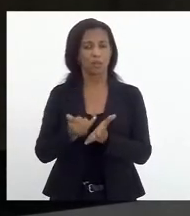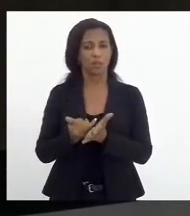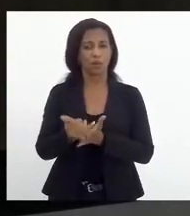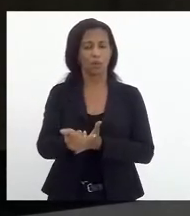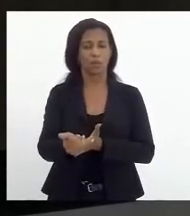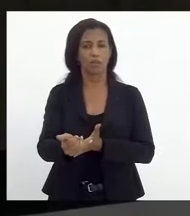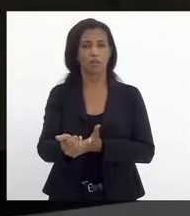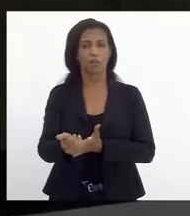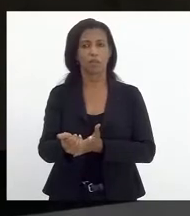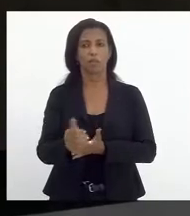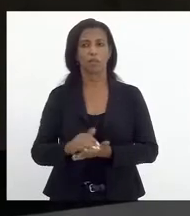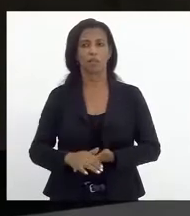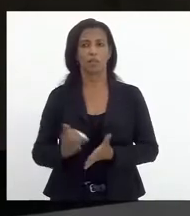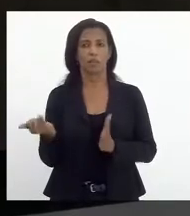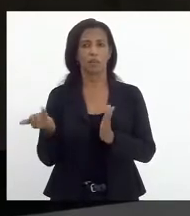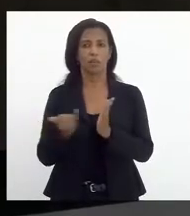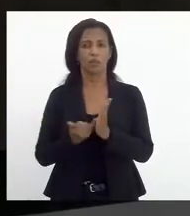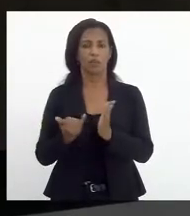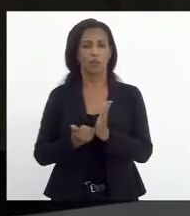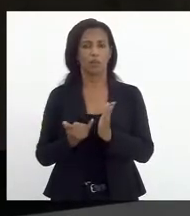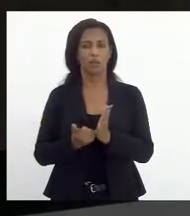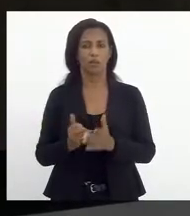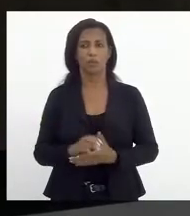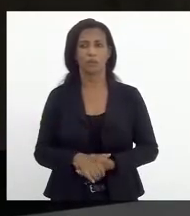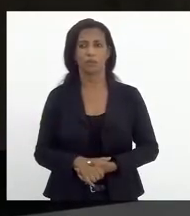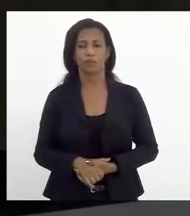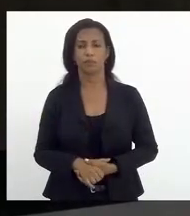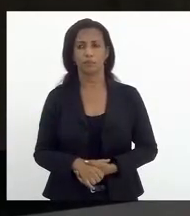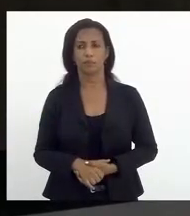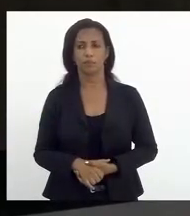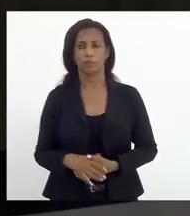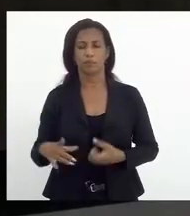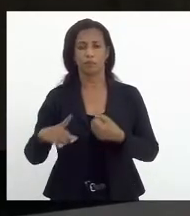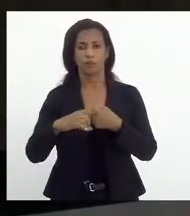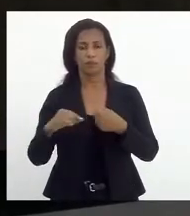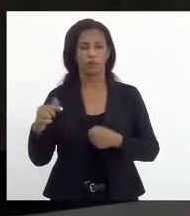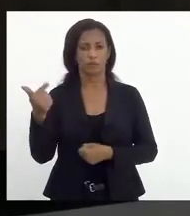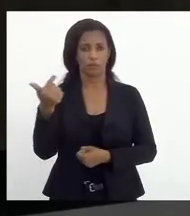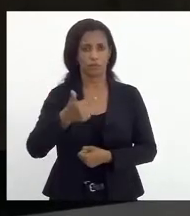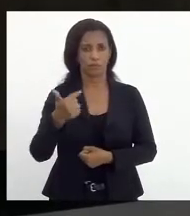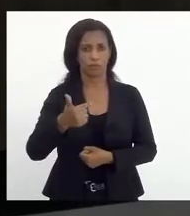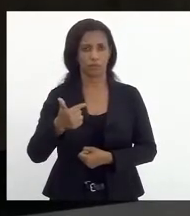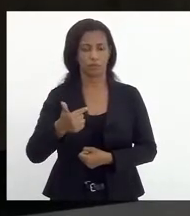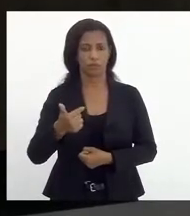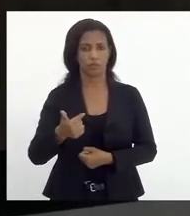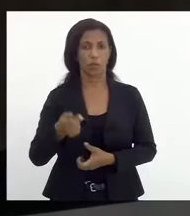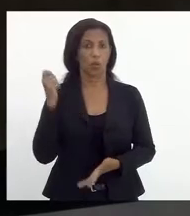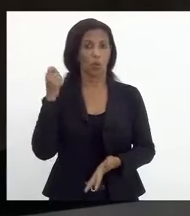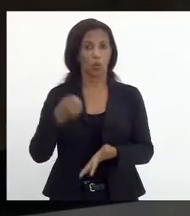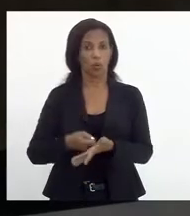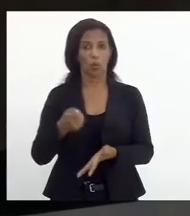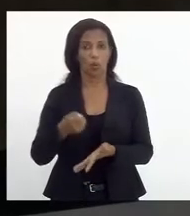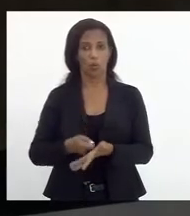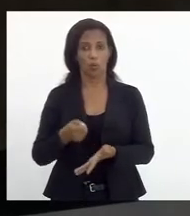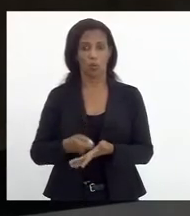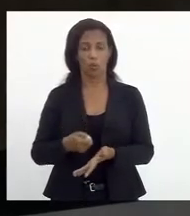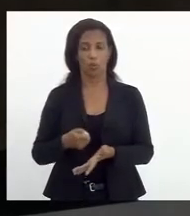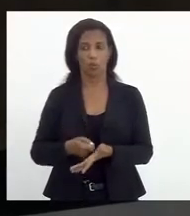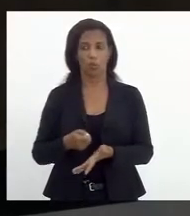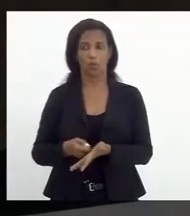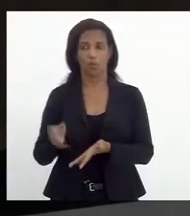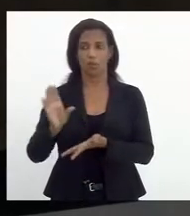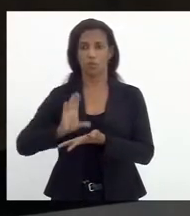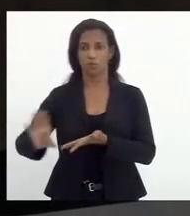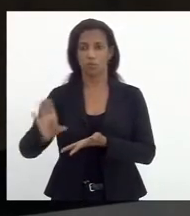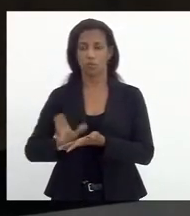na data de sua publicação. O artigo 2º, deputado Luiz Paulo, obriga que a fruição do benefício